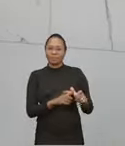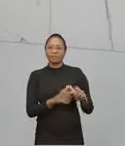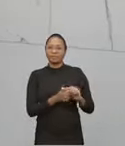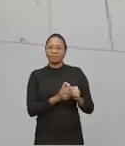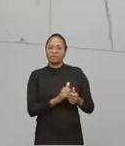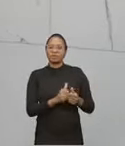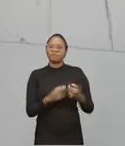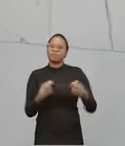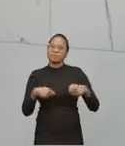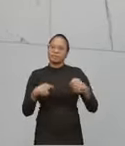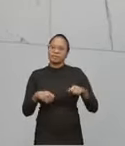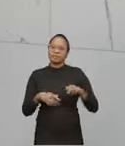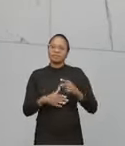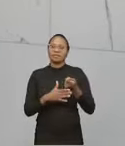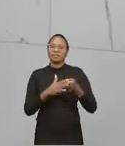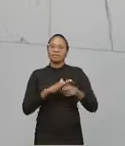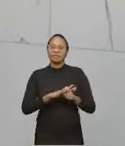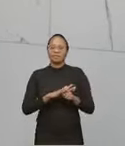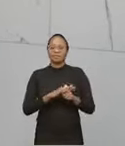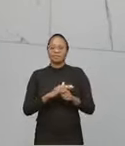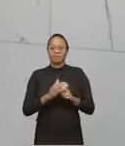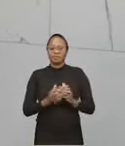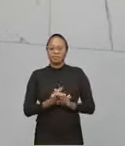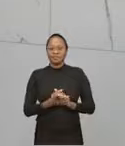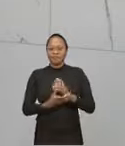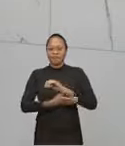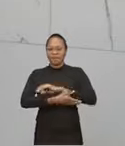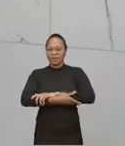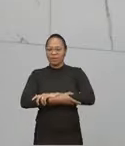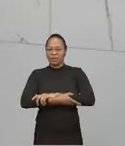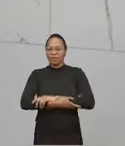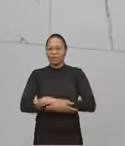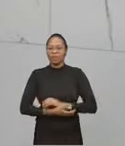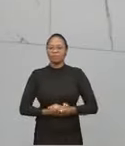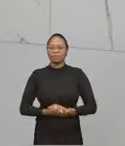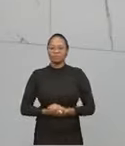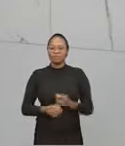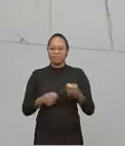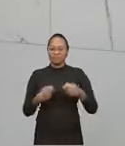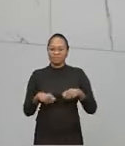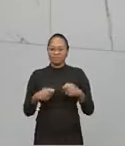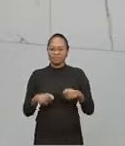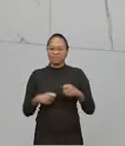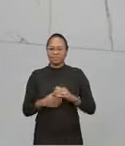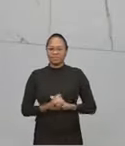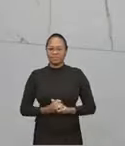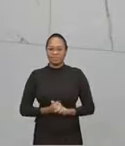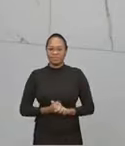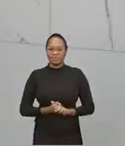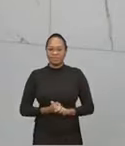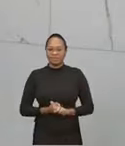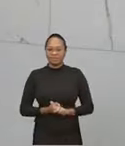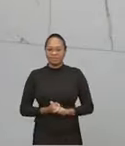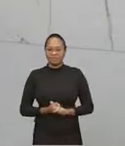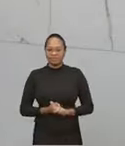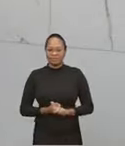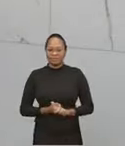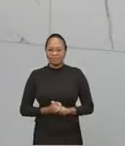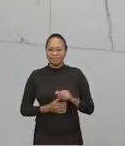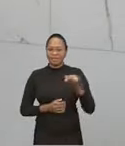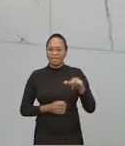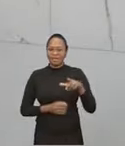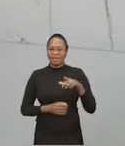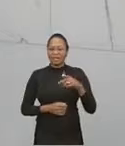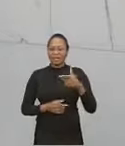dificuldade. Fazer convênio com todas as escolinhas da cidade, que dali sai um craque. Dali